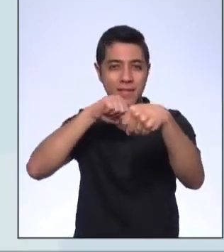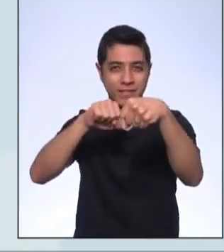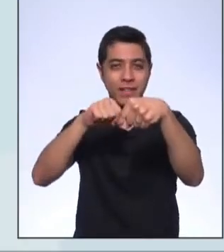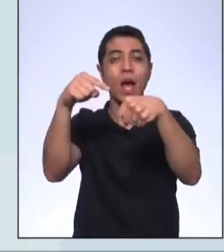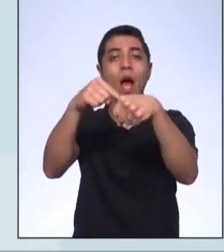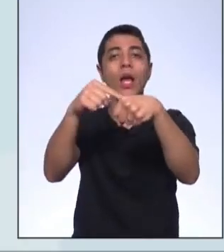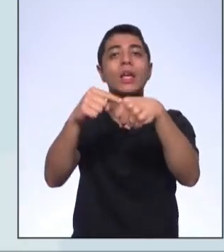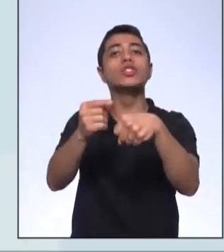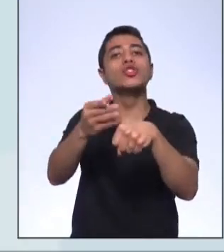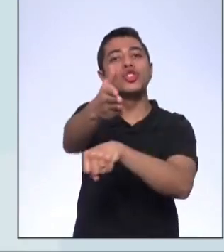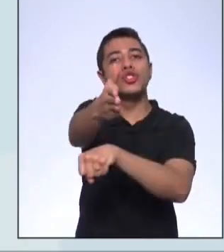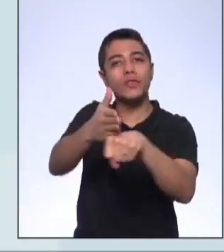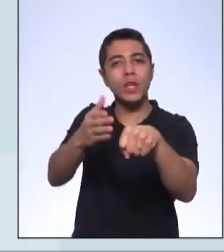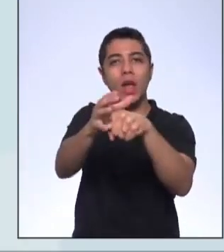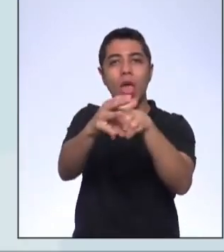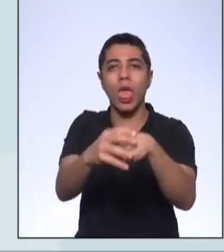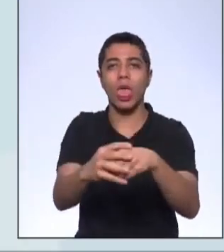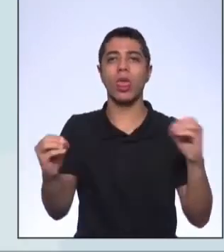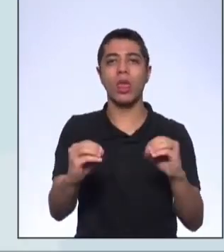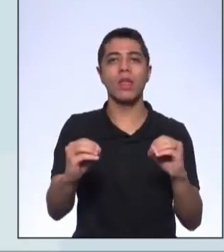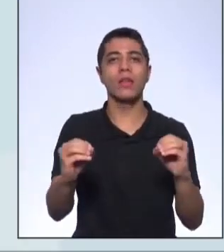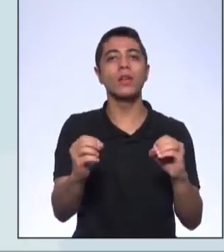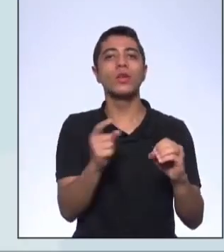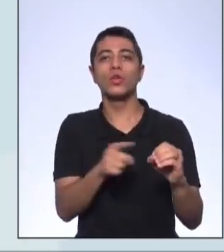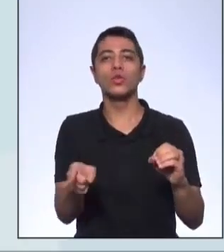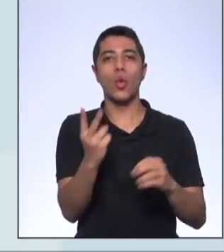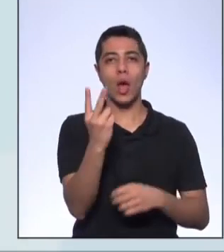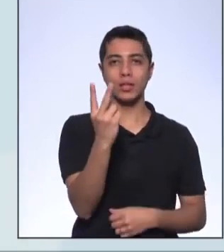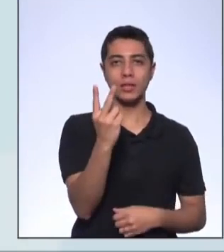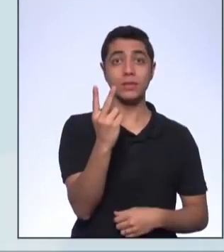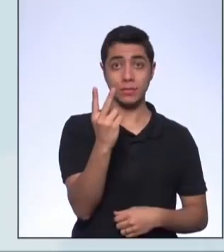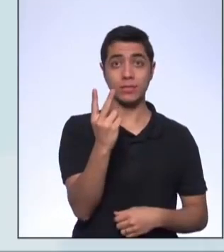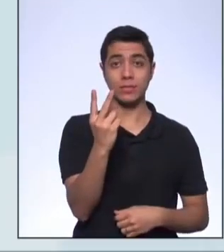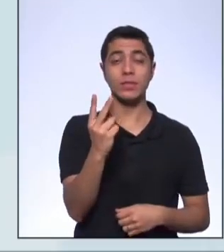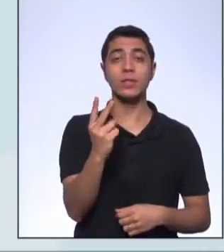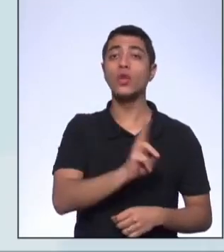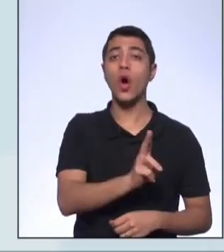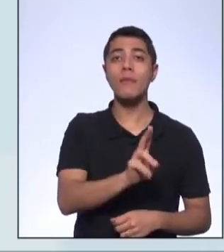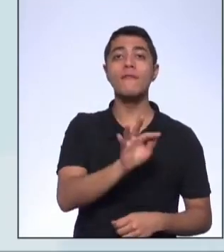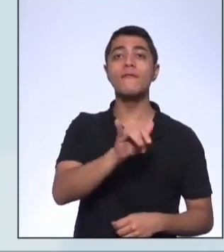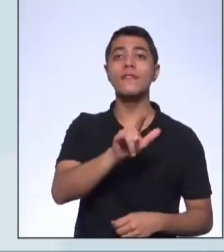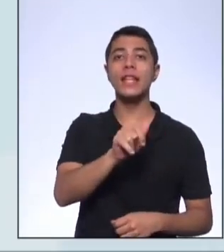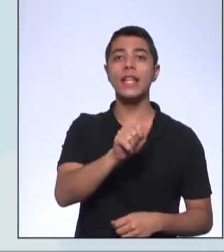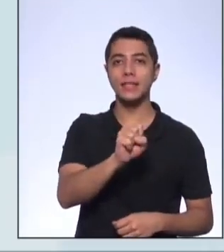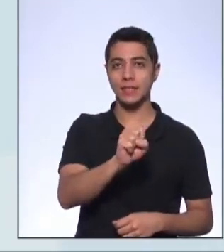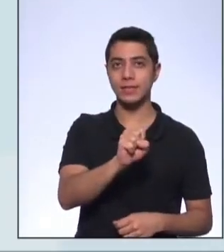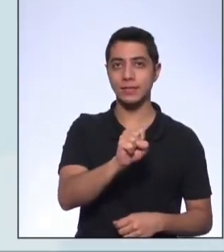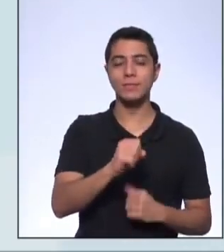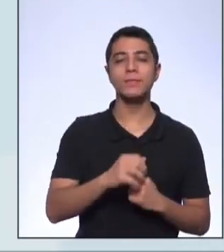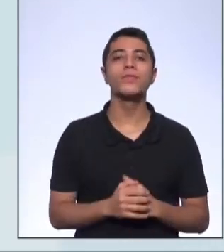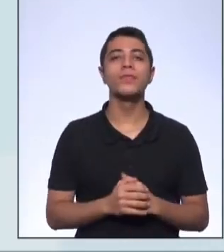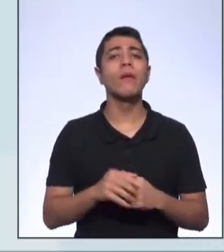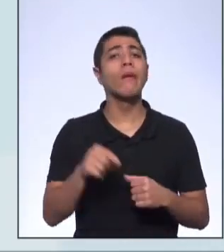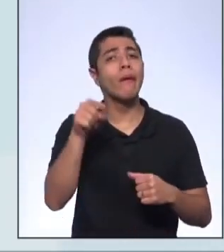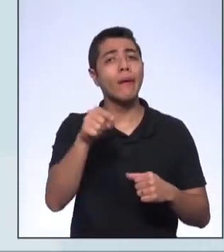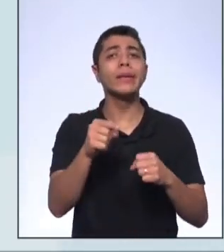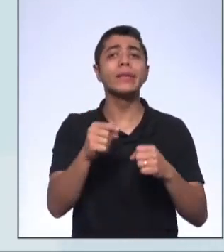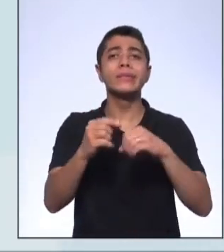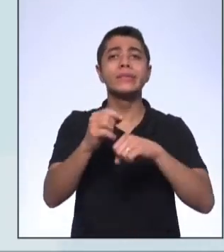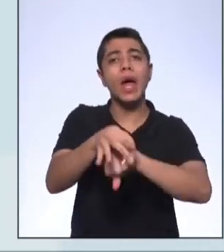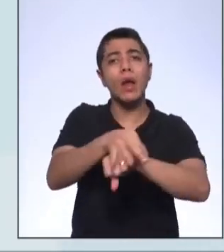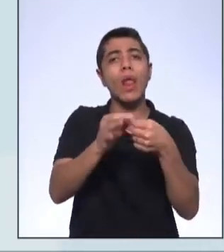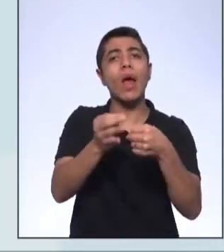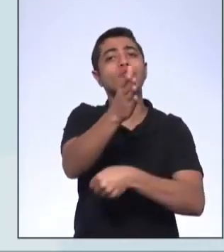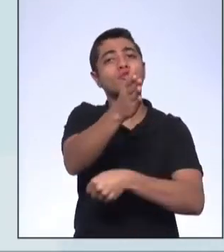genéticas relativas à espécie. Dependendo do tipo de célula, essa se dividirá por mitose ou por meiose, eventos complexos que